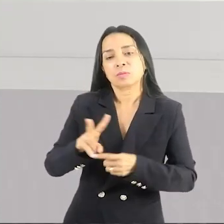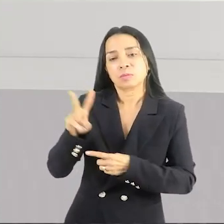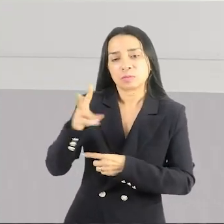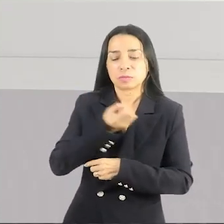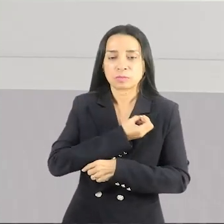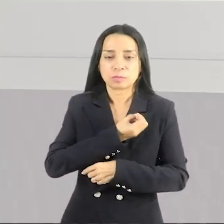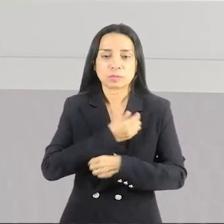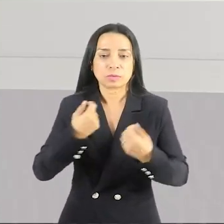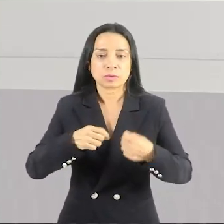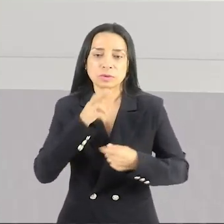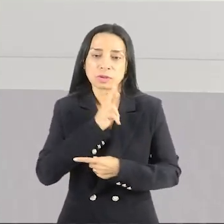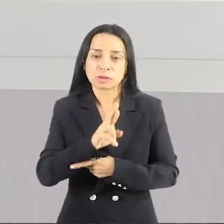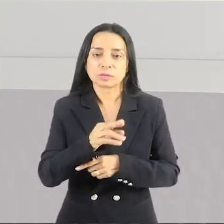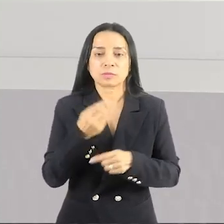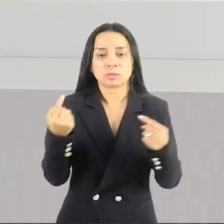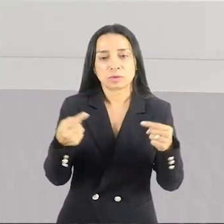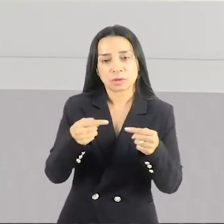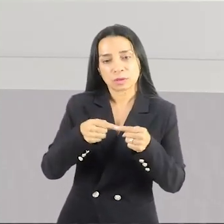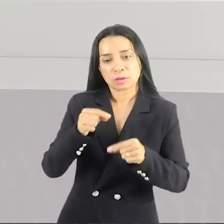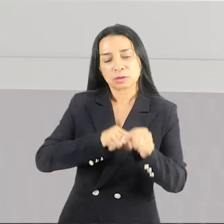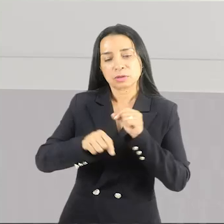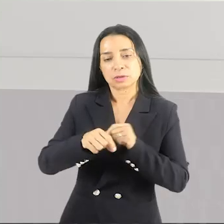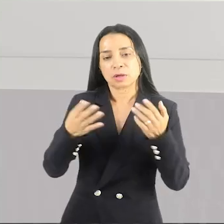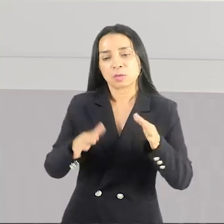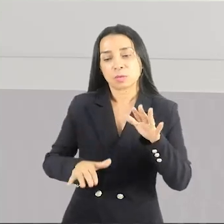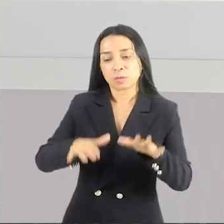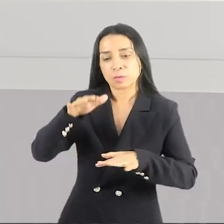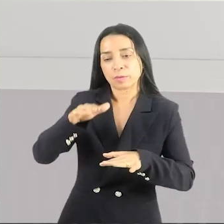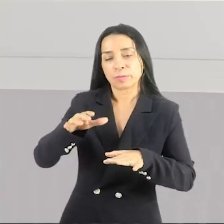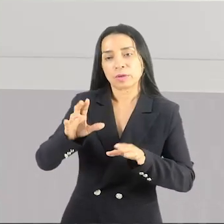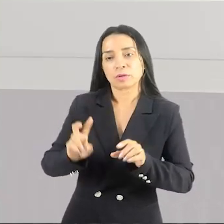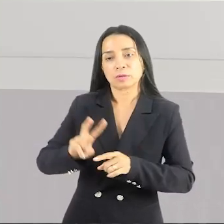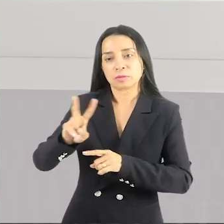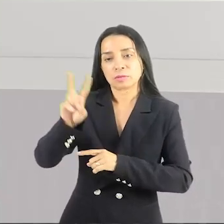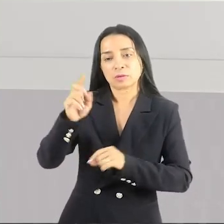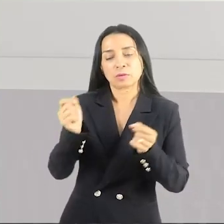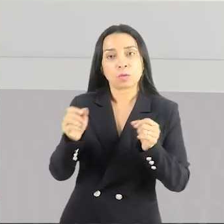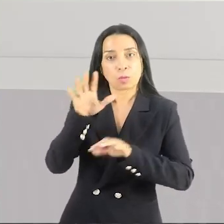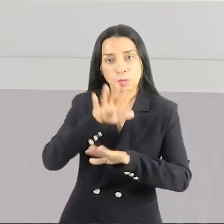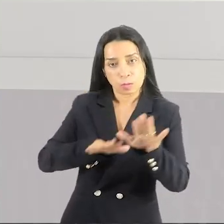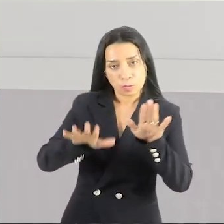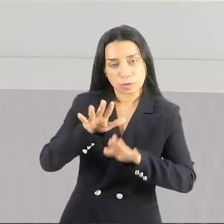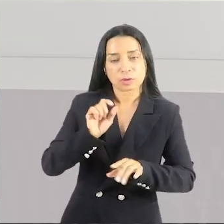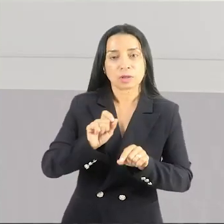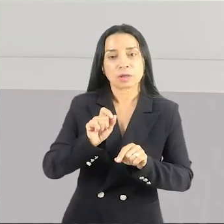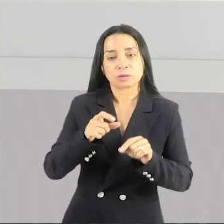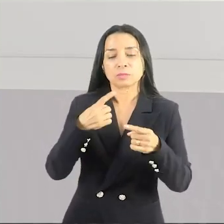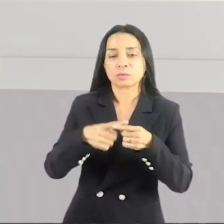tem que resolver conforme uma média ponderada. Tome muito cuidado disso aí, porque senão as questões se apresentam,